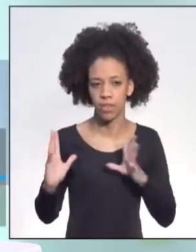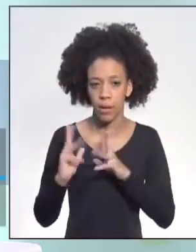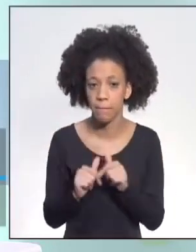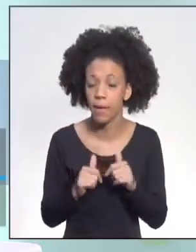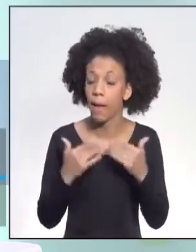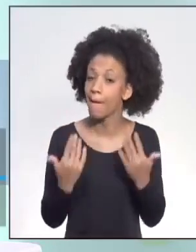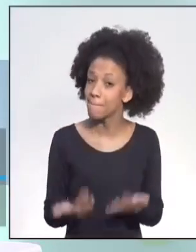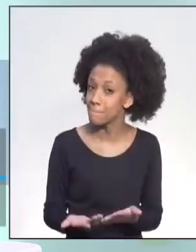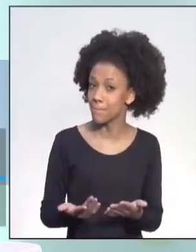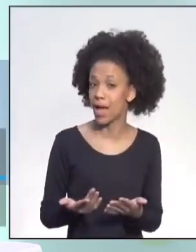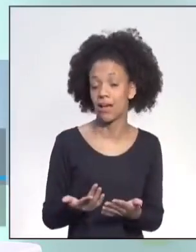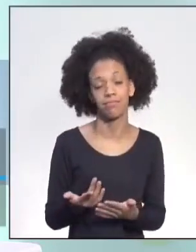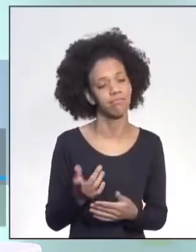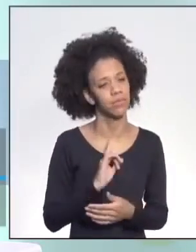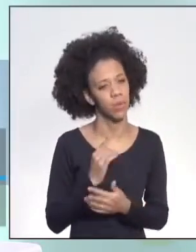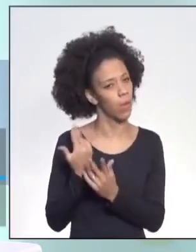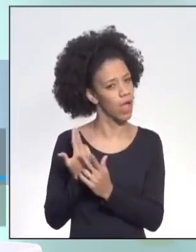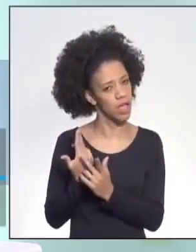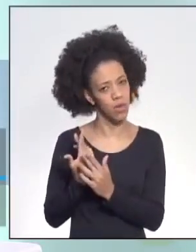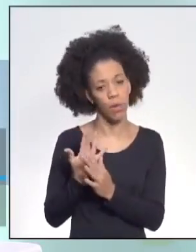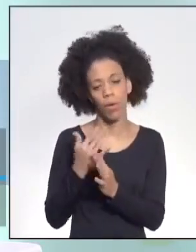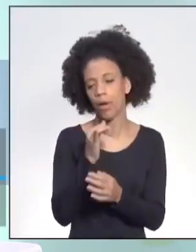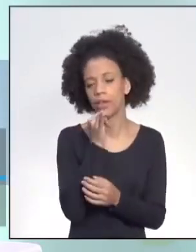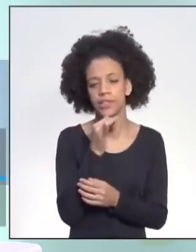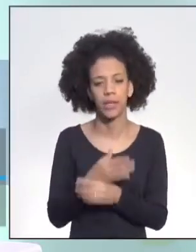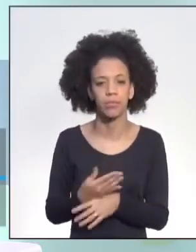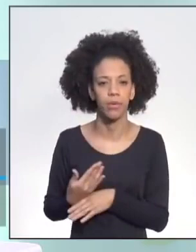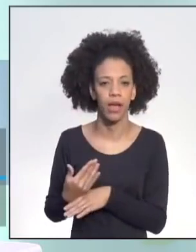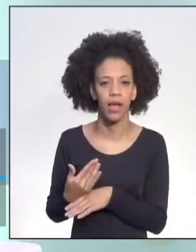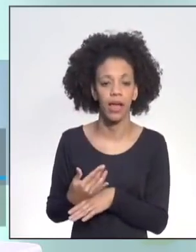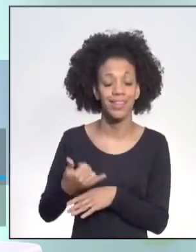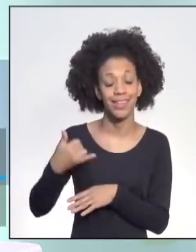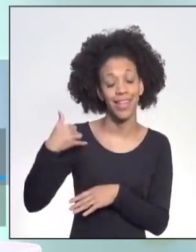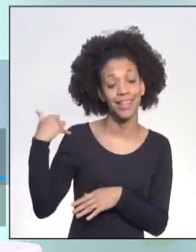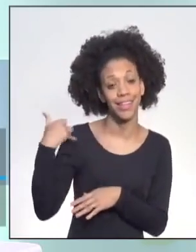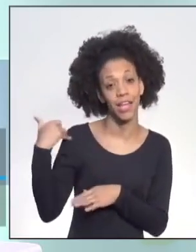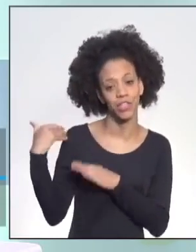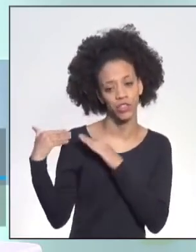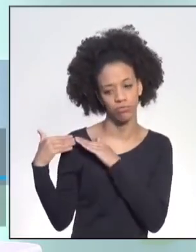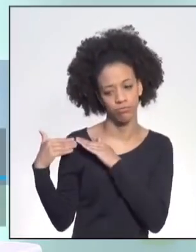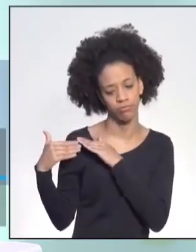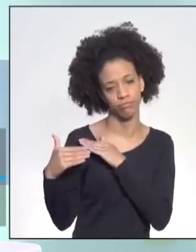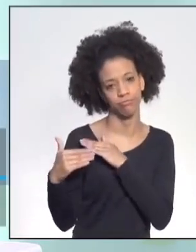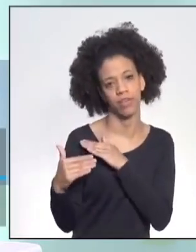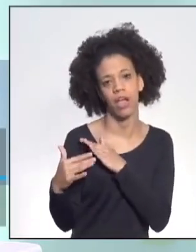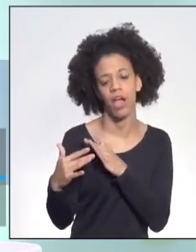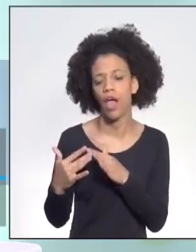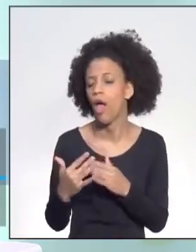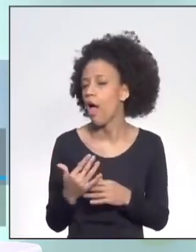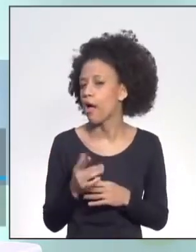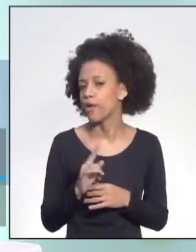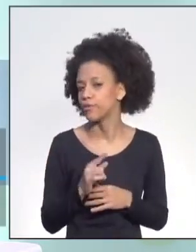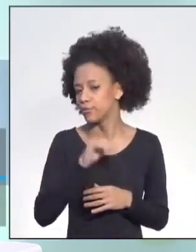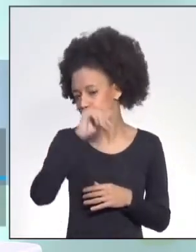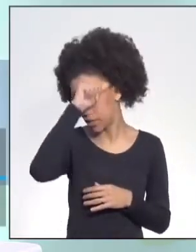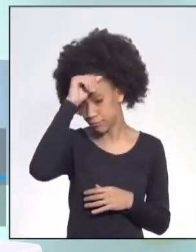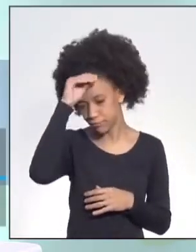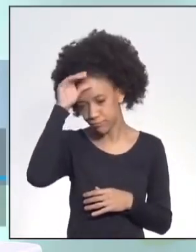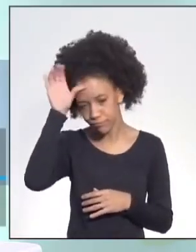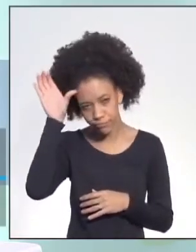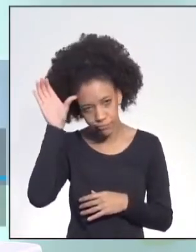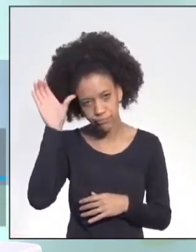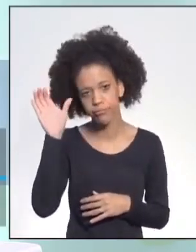foi sempre assim. Na Idade Média, por exemplo, a maior parte dos trabalhadores ainda não eram alfabetizados, não eram